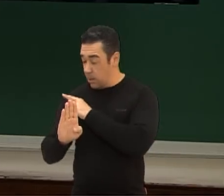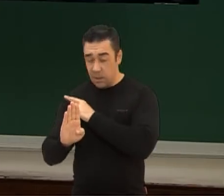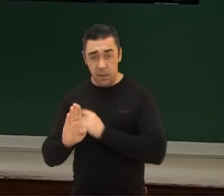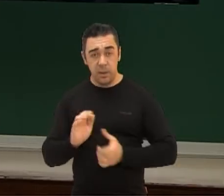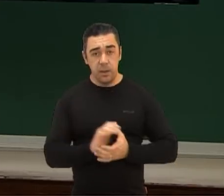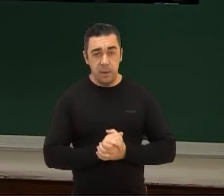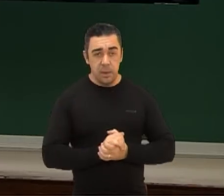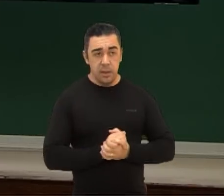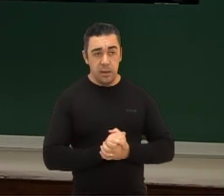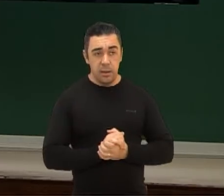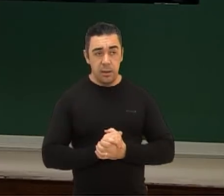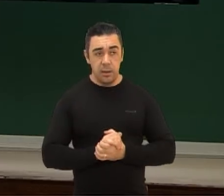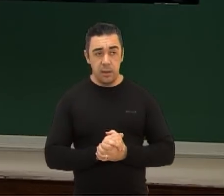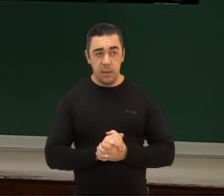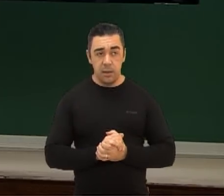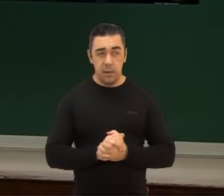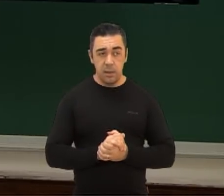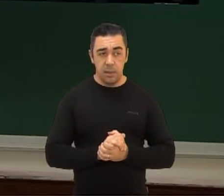ângulo